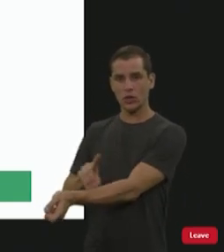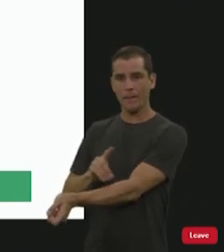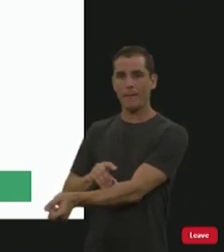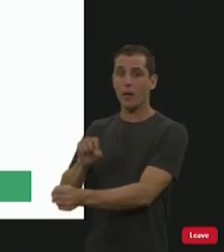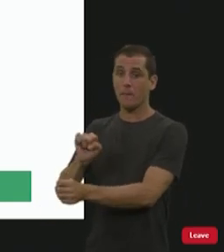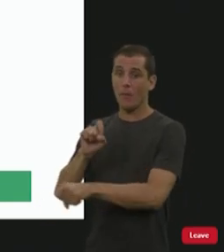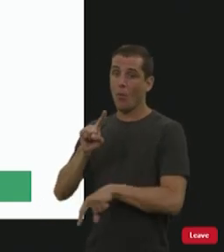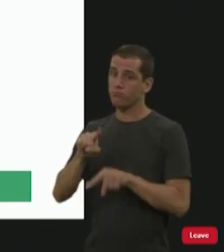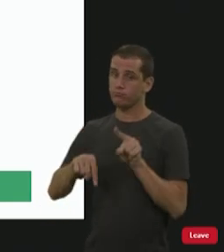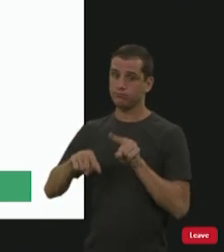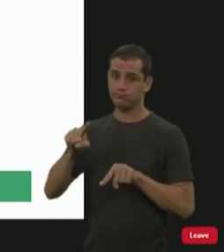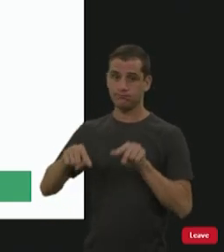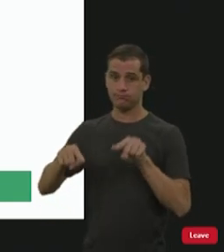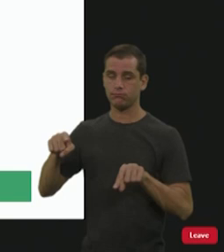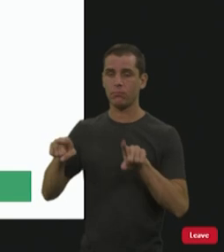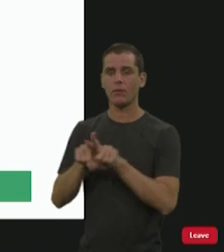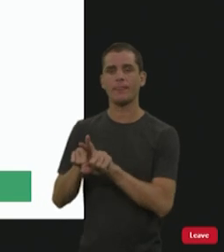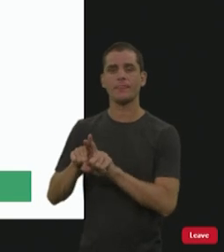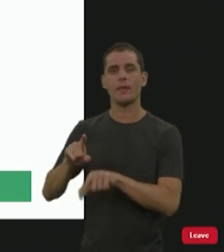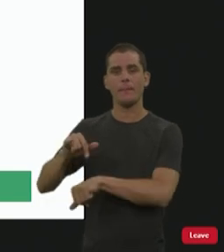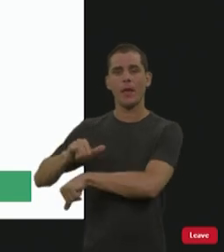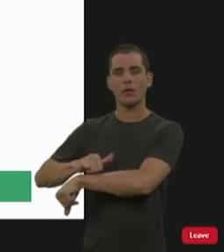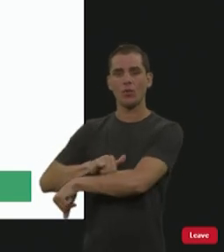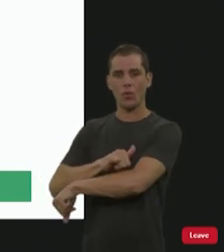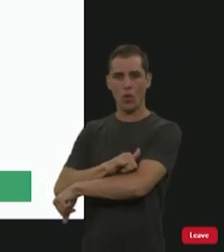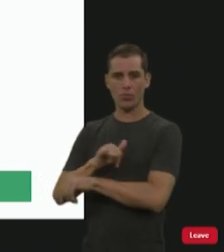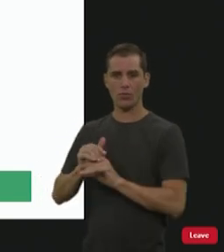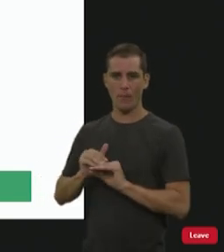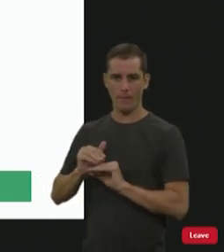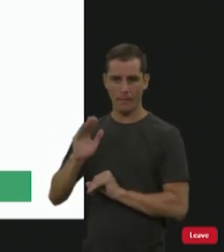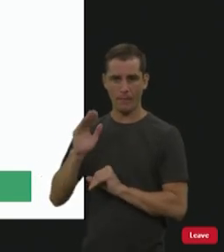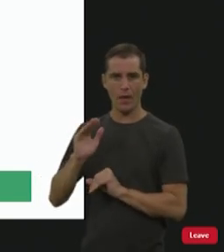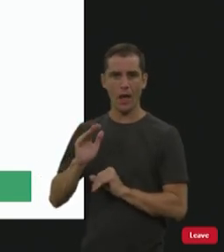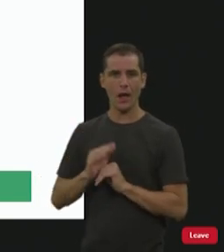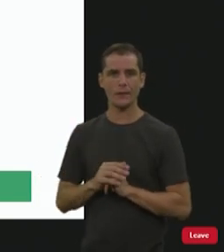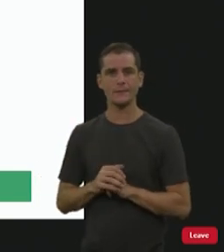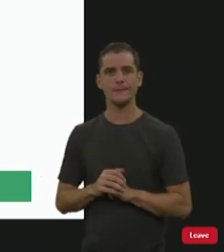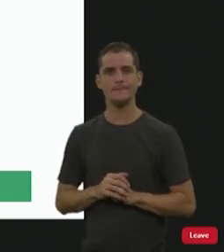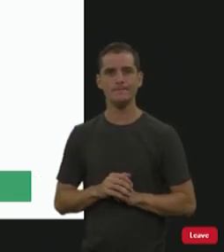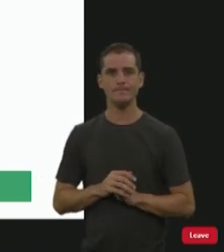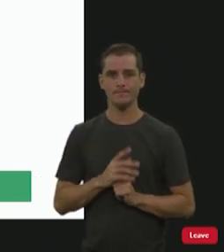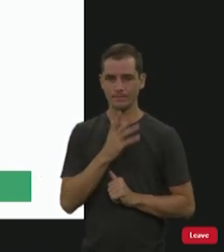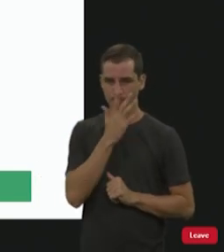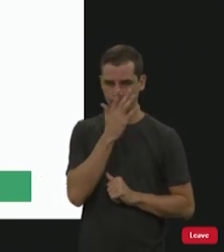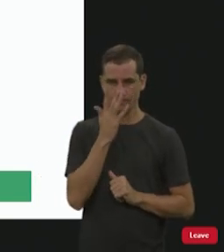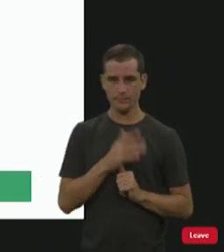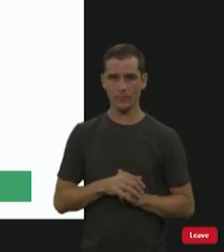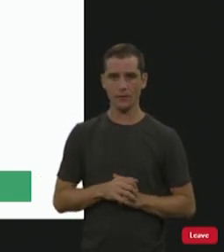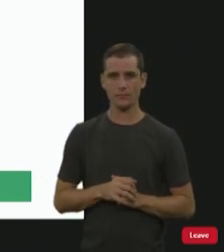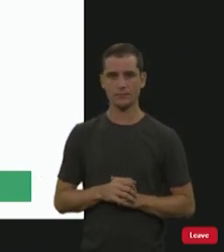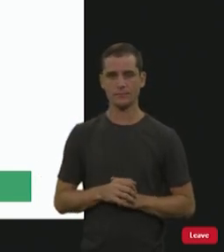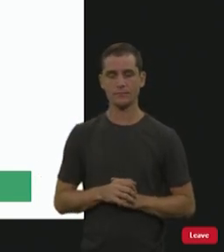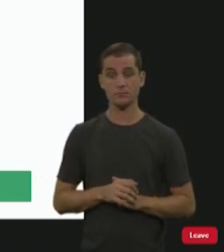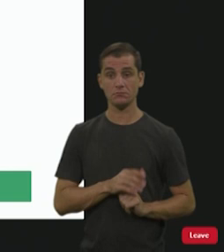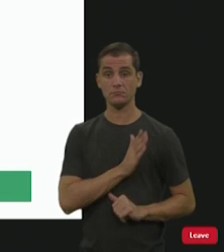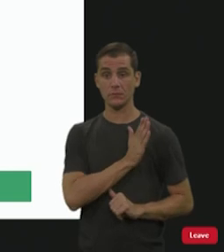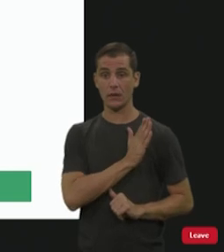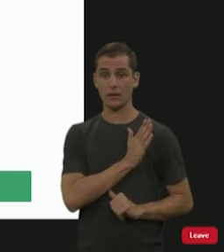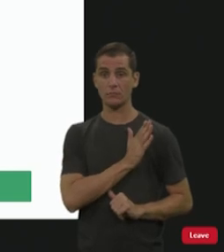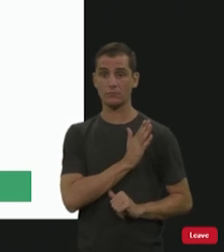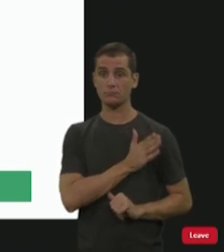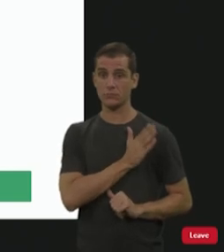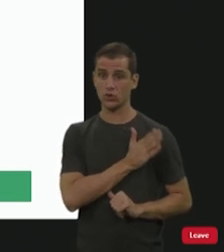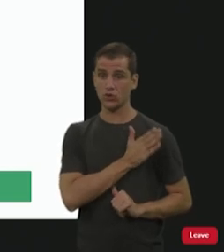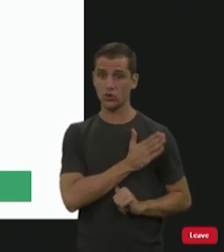na anemia, principalmente aumento muito importante de 1 mL. Os pacientes podem apresentar